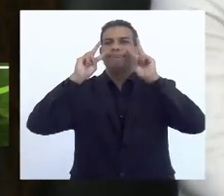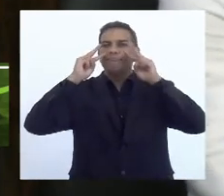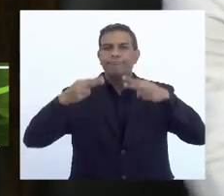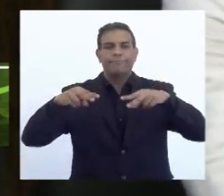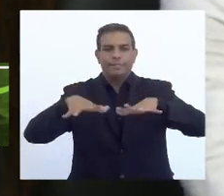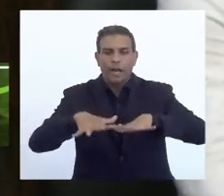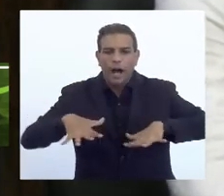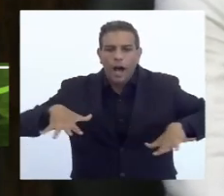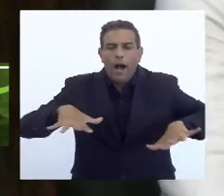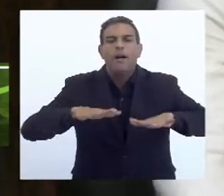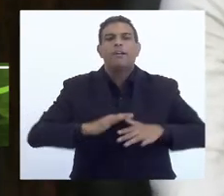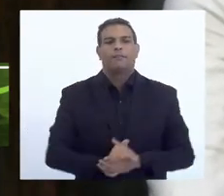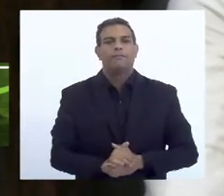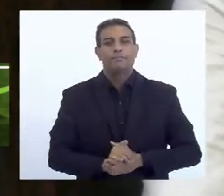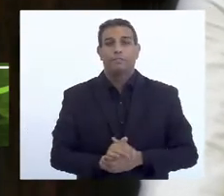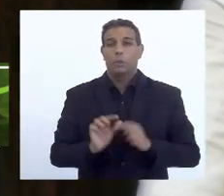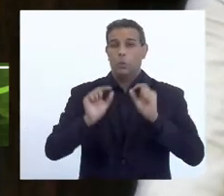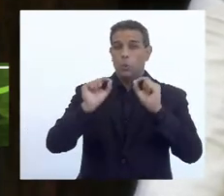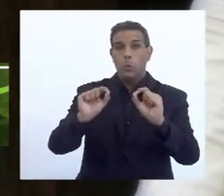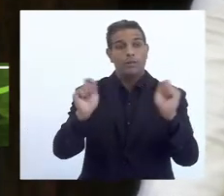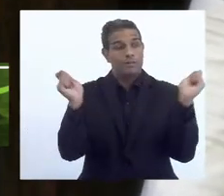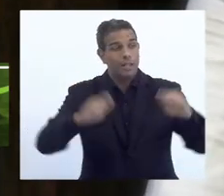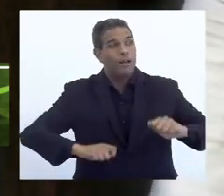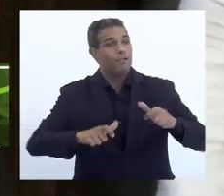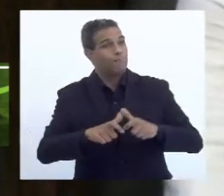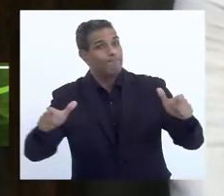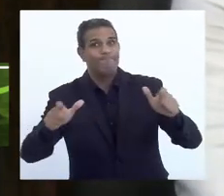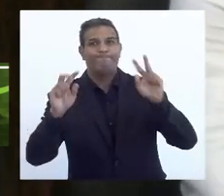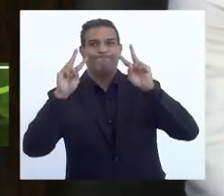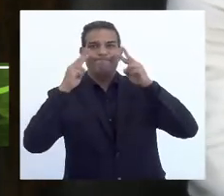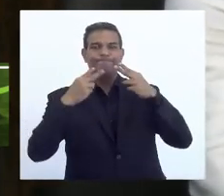dessa semente, né? De uma semente fruto da maior